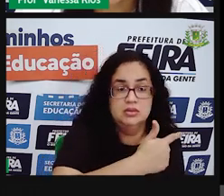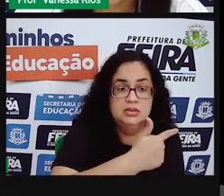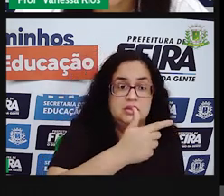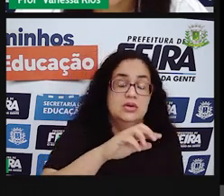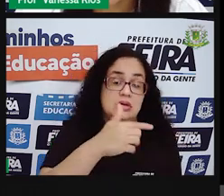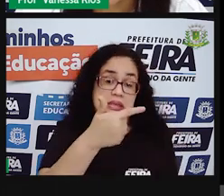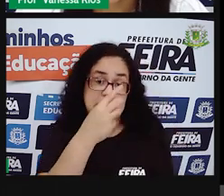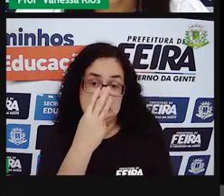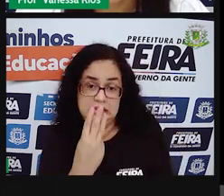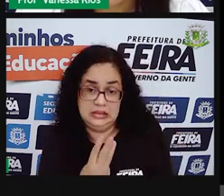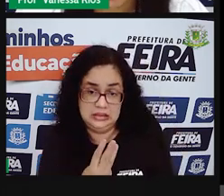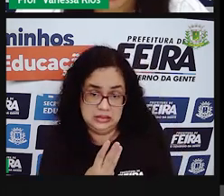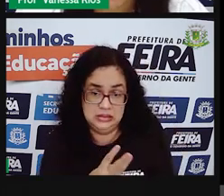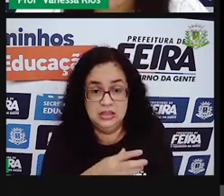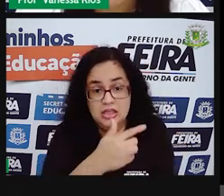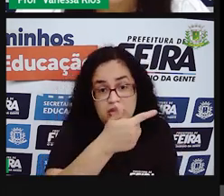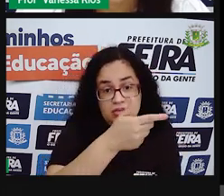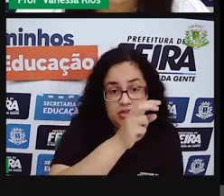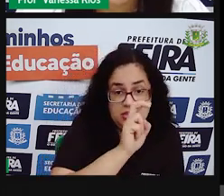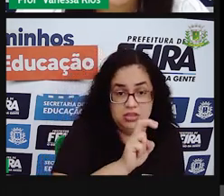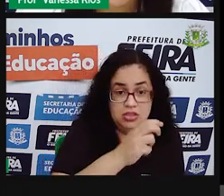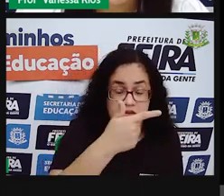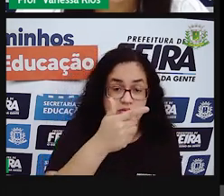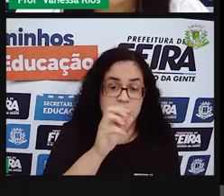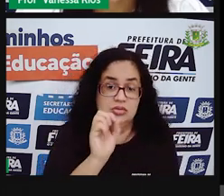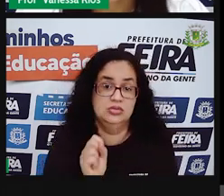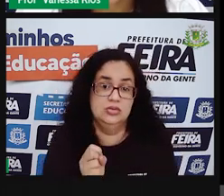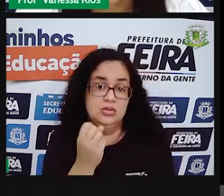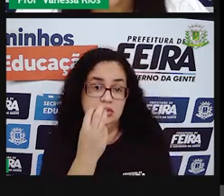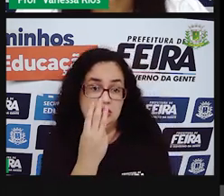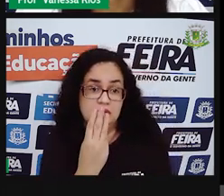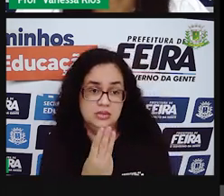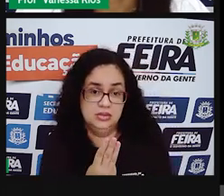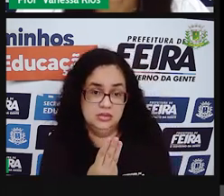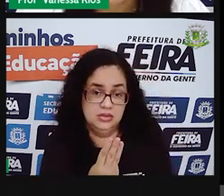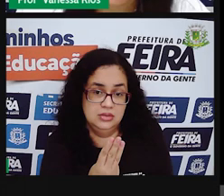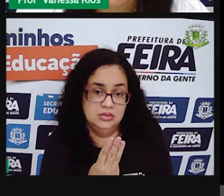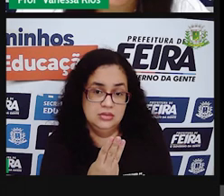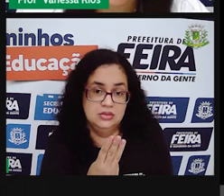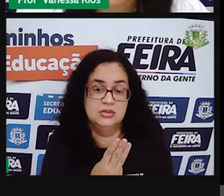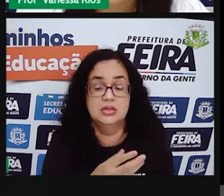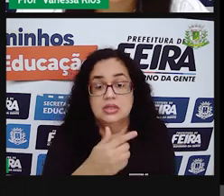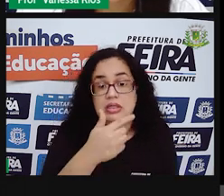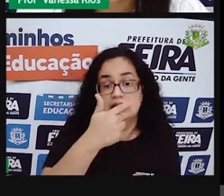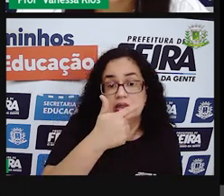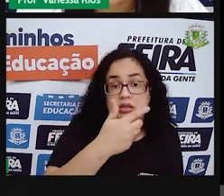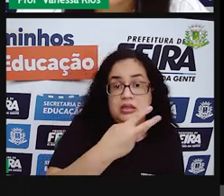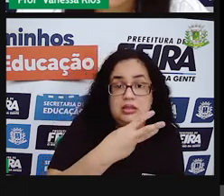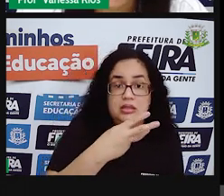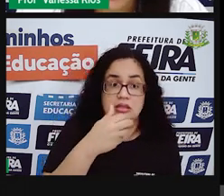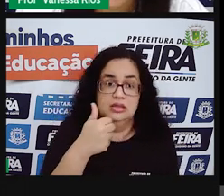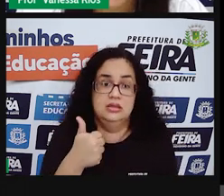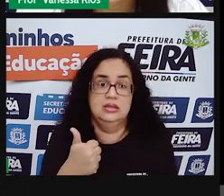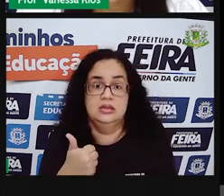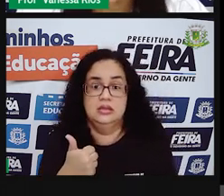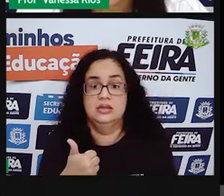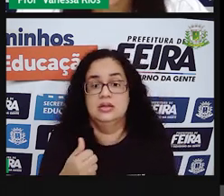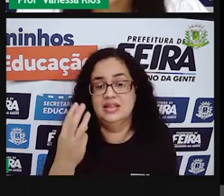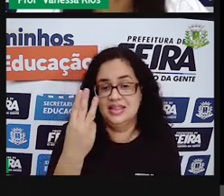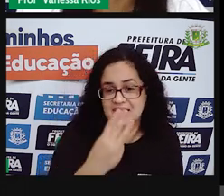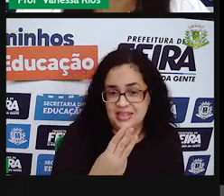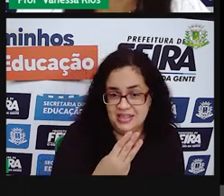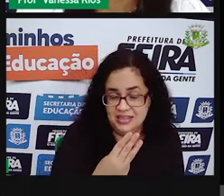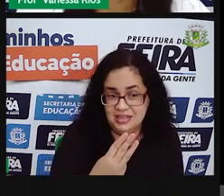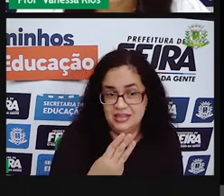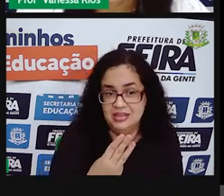para 25, aumenta 3. De 25 para 28, mais 3. De 28 para